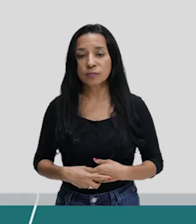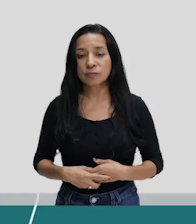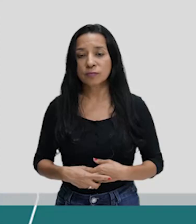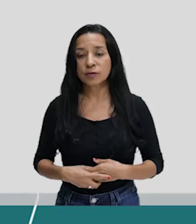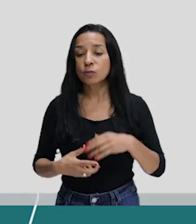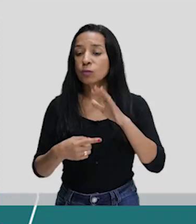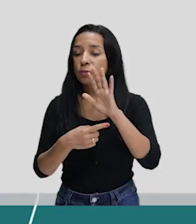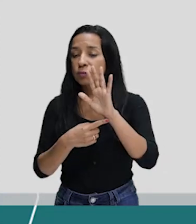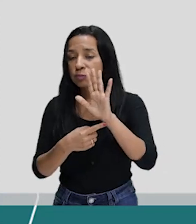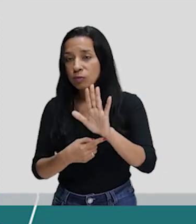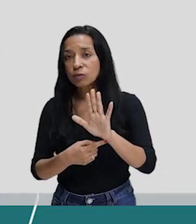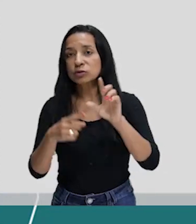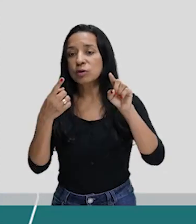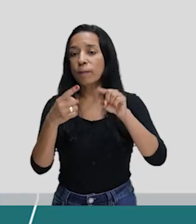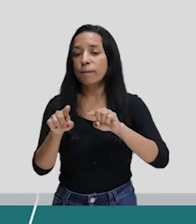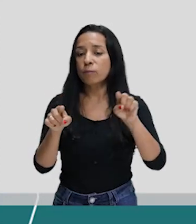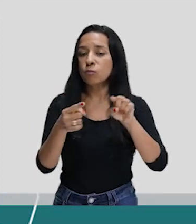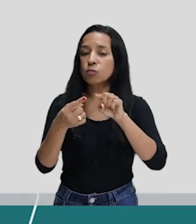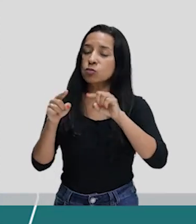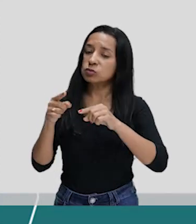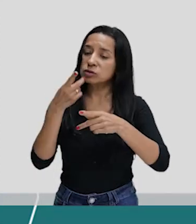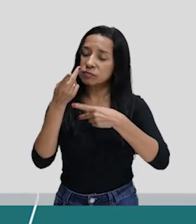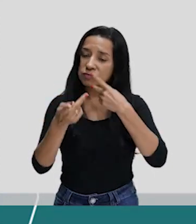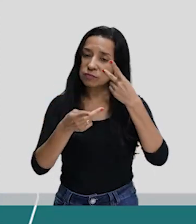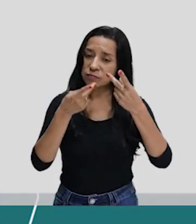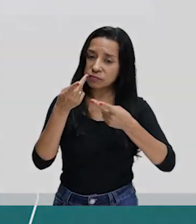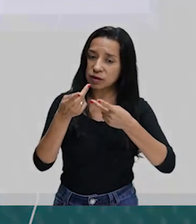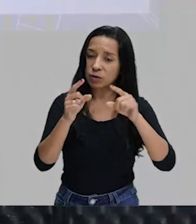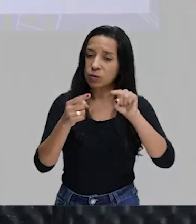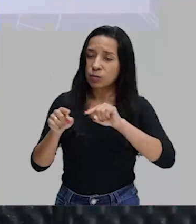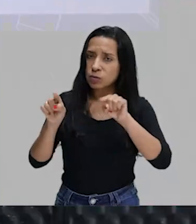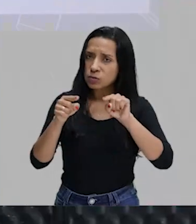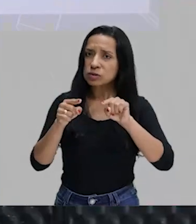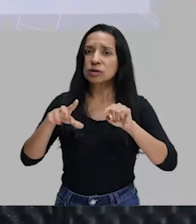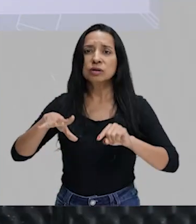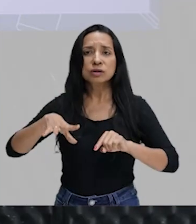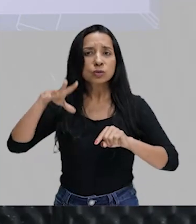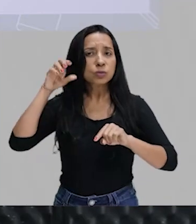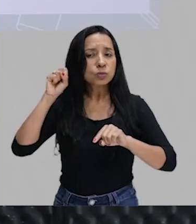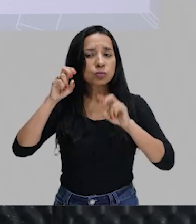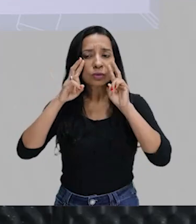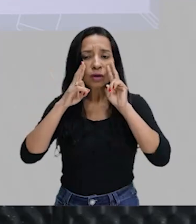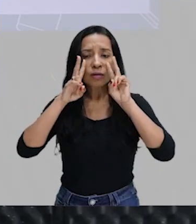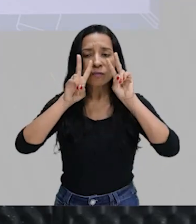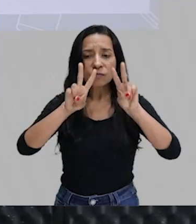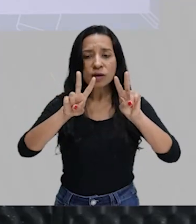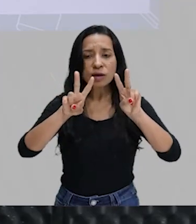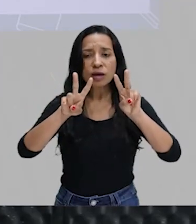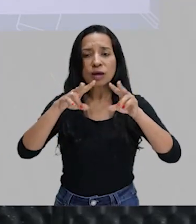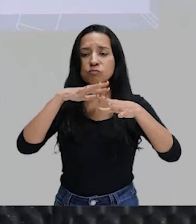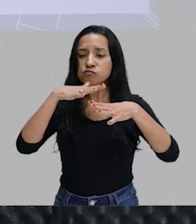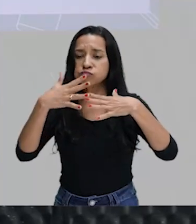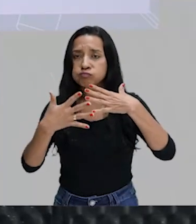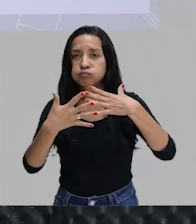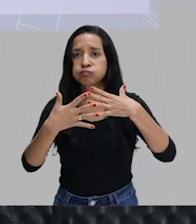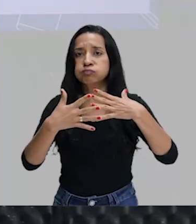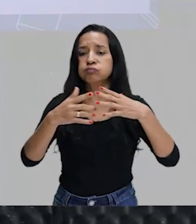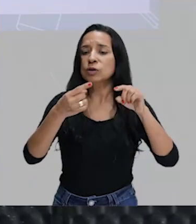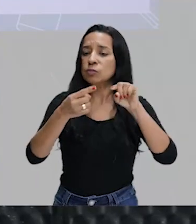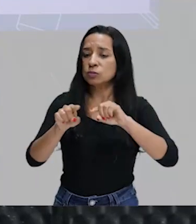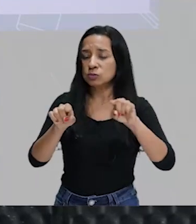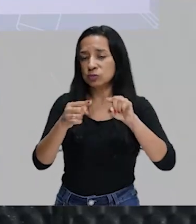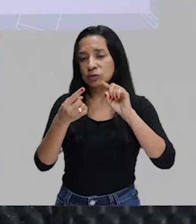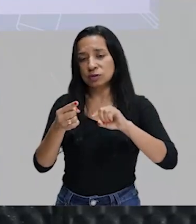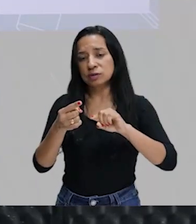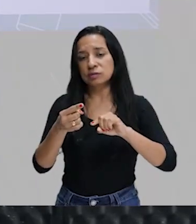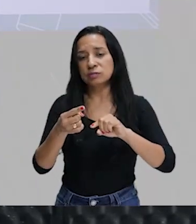falo música, você escuta a música. Então, aqui eu já tenho a audição. Quando ele fala cor